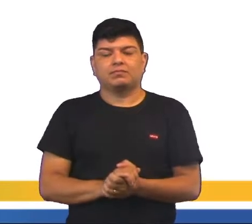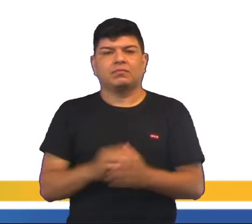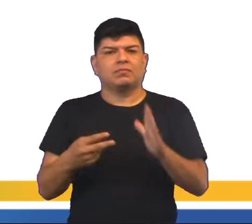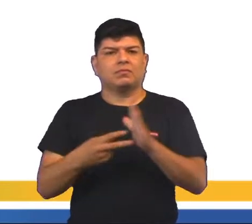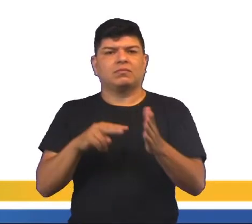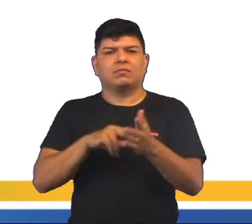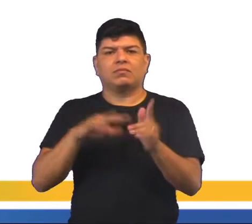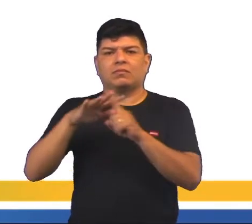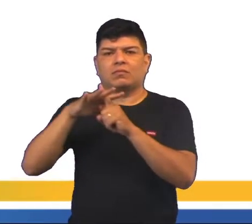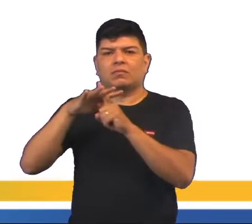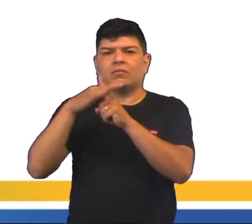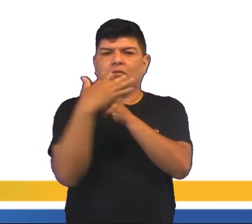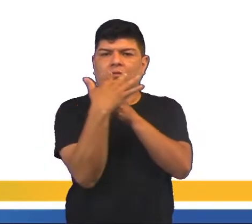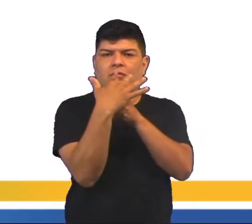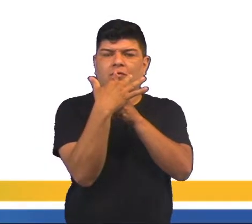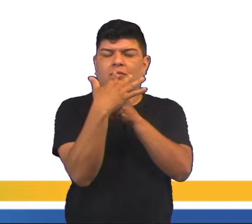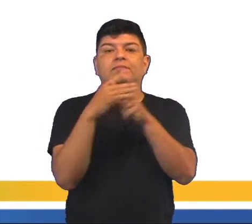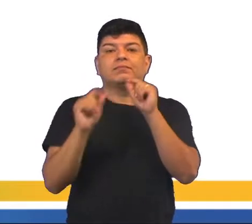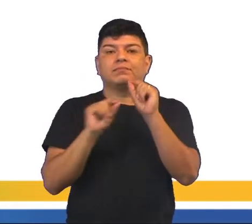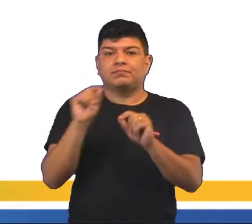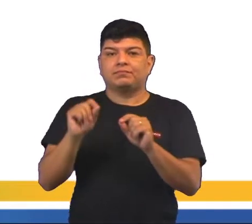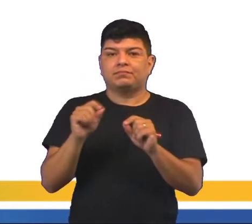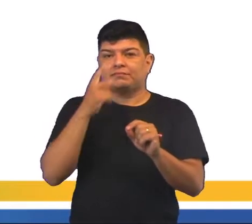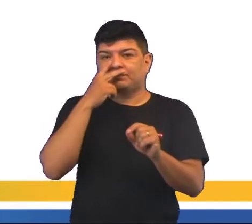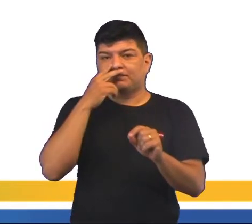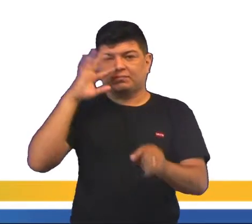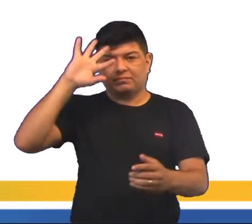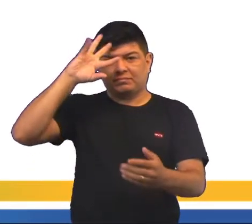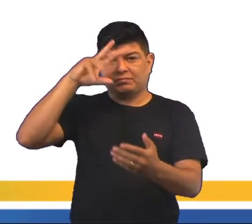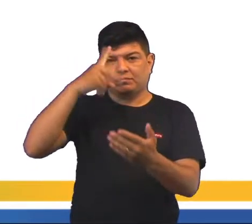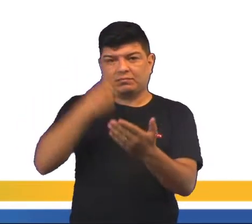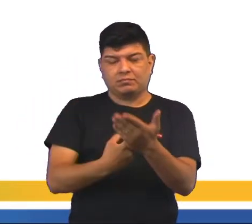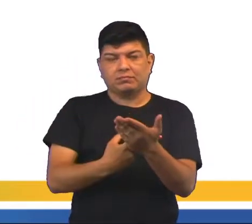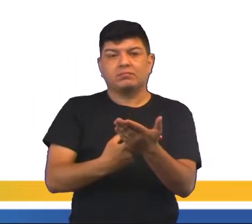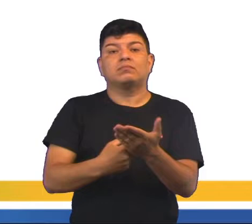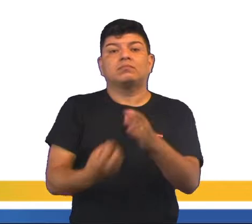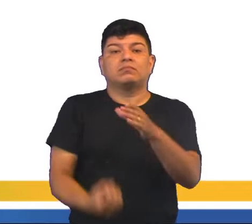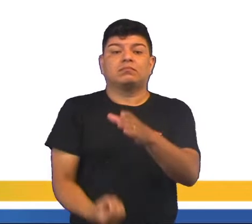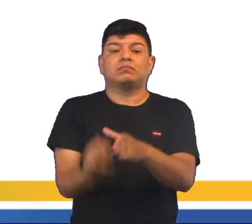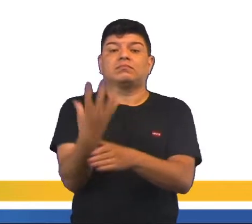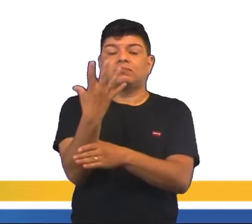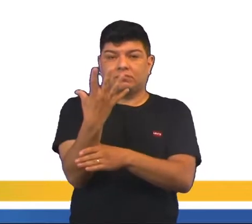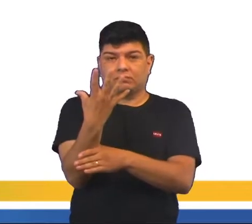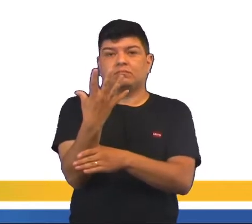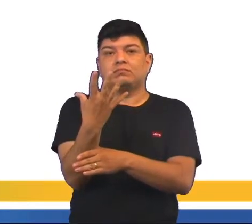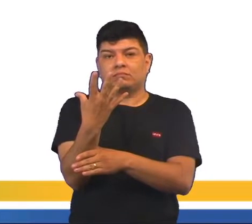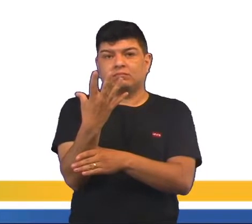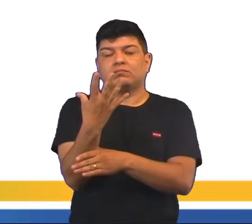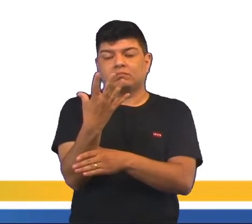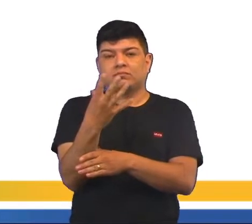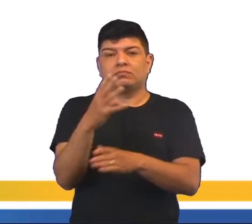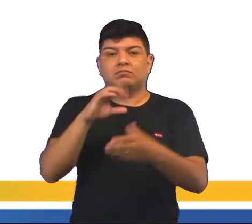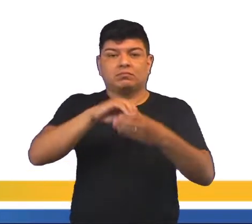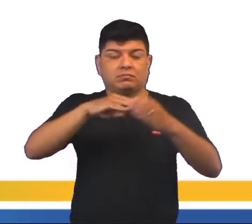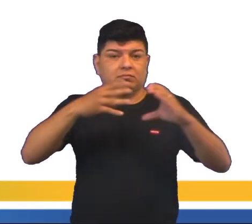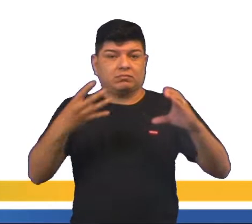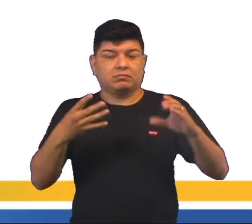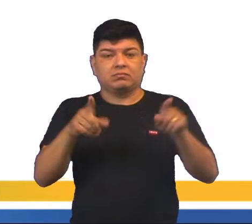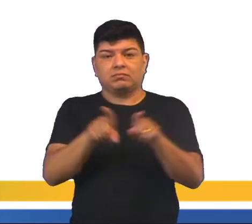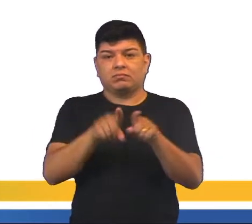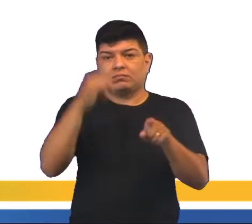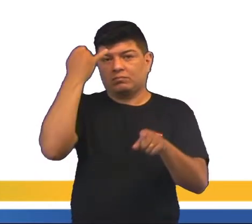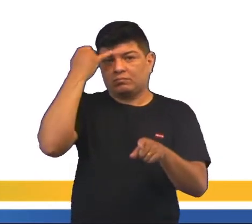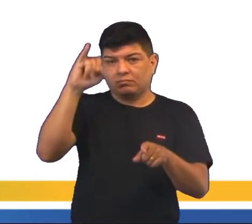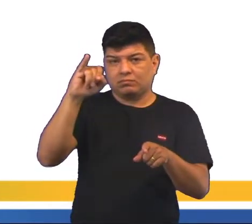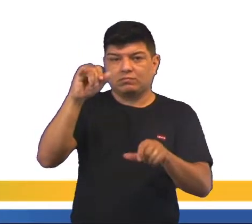O que é socialismo? Socialismo é uma doutrina política e econômica que surgiu no final do século XVIII e se caracteriza pela